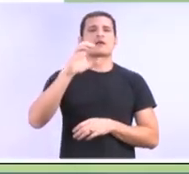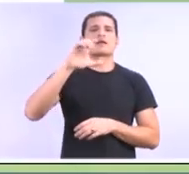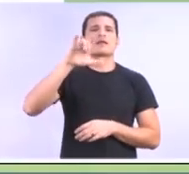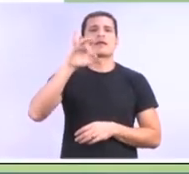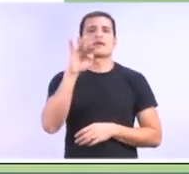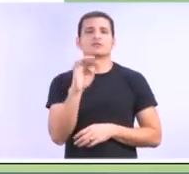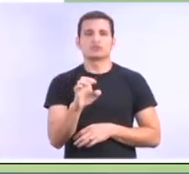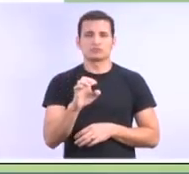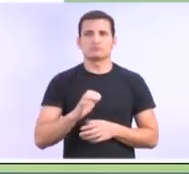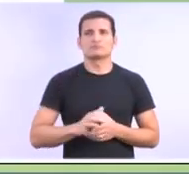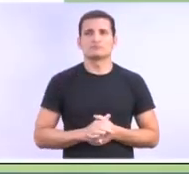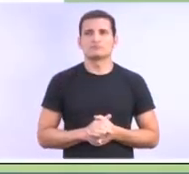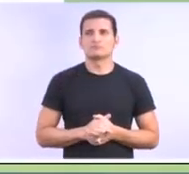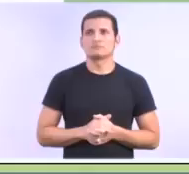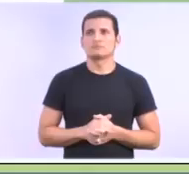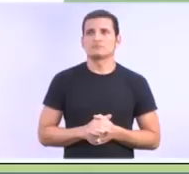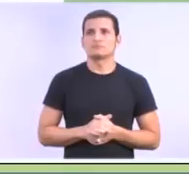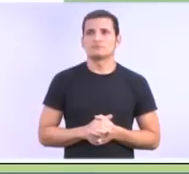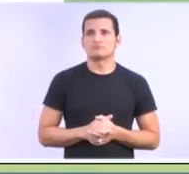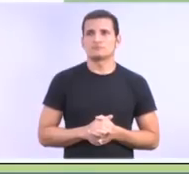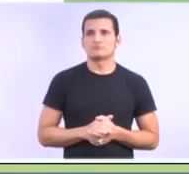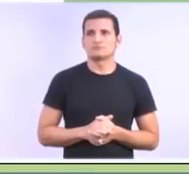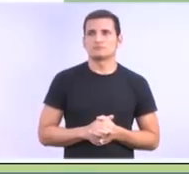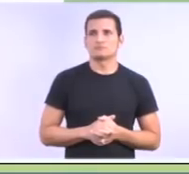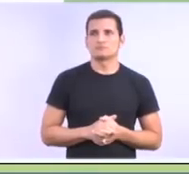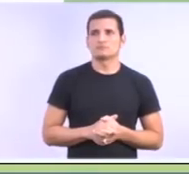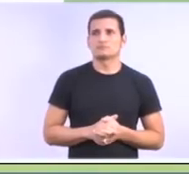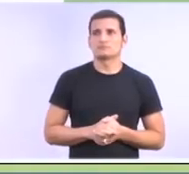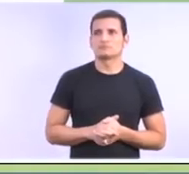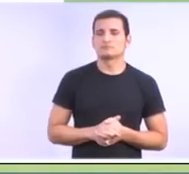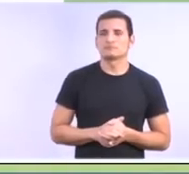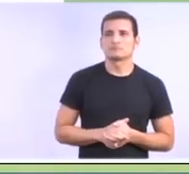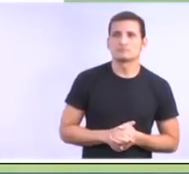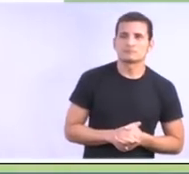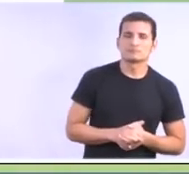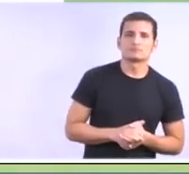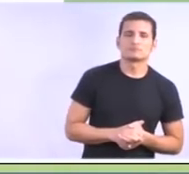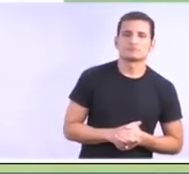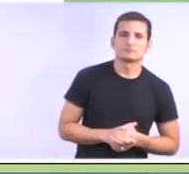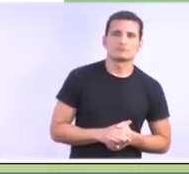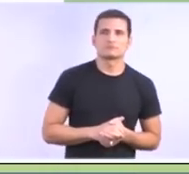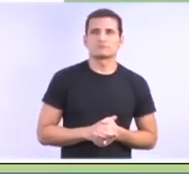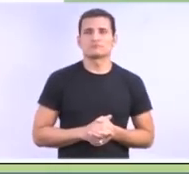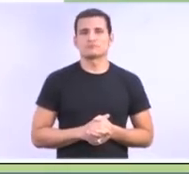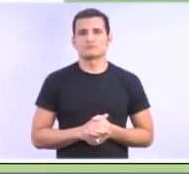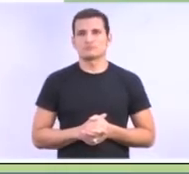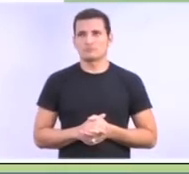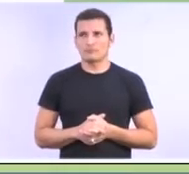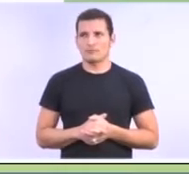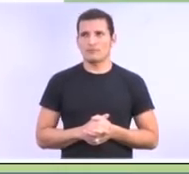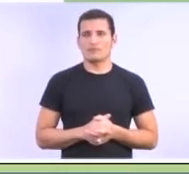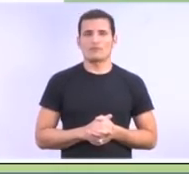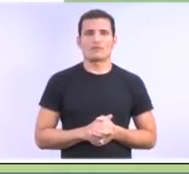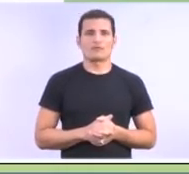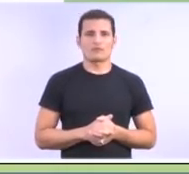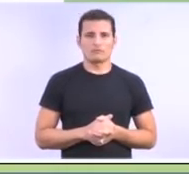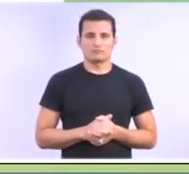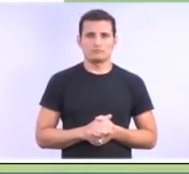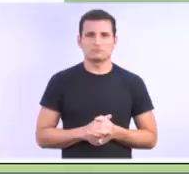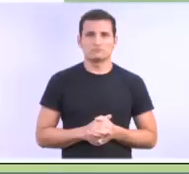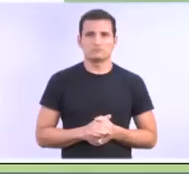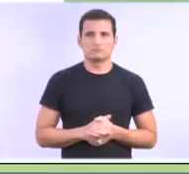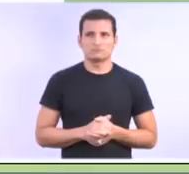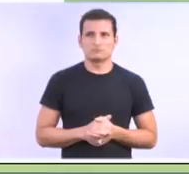public class, aula passada, o nome do que eu quero classificar, o computador, a partir de agora nós vamos definir o que é o cliente. Eu